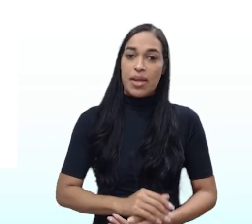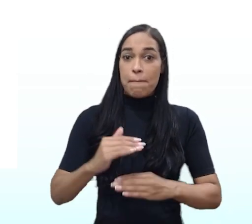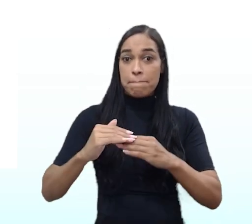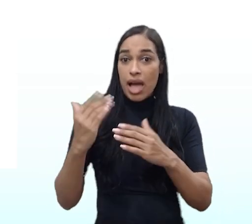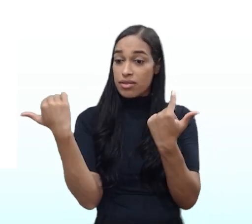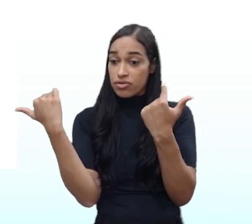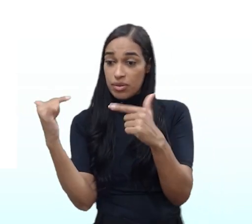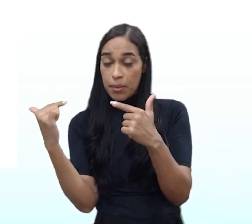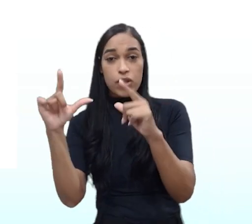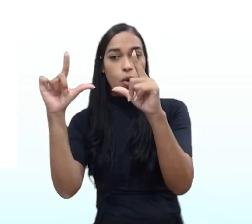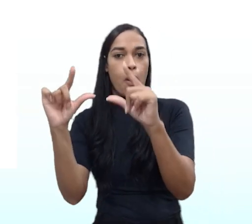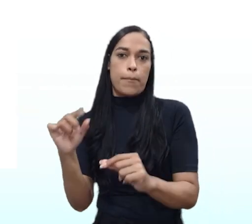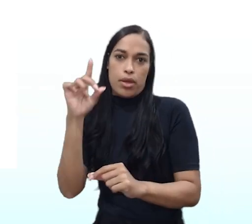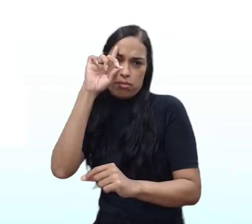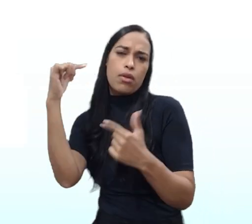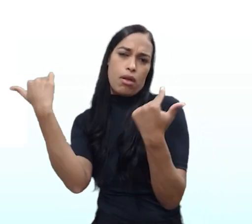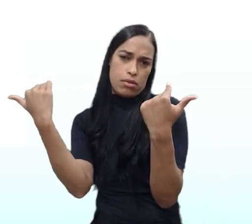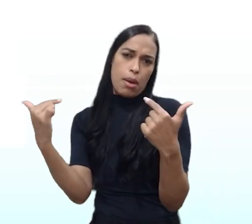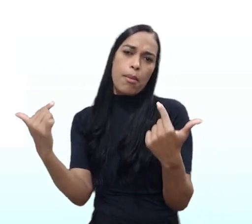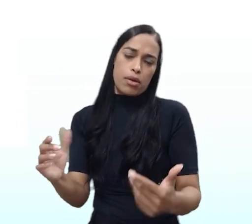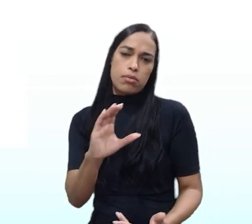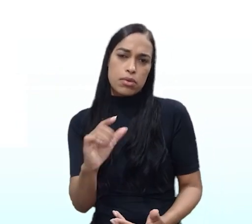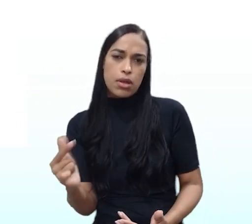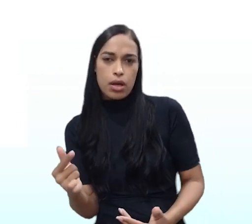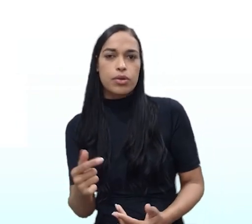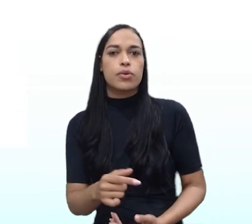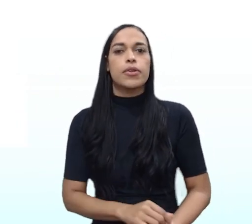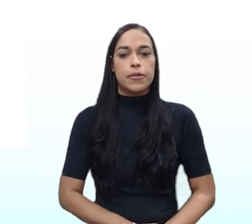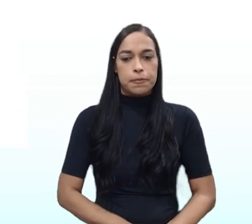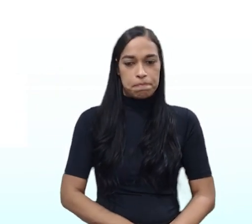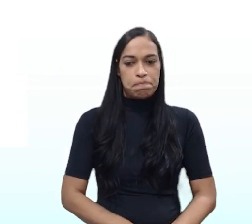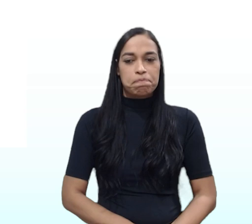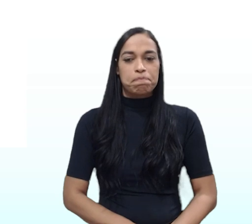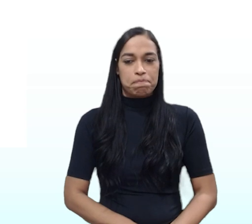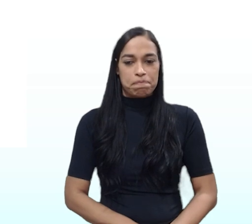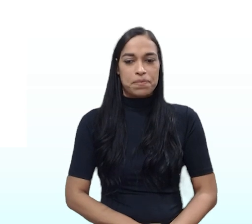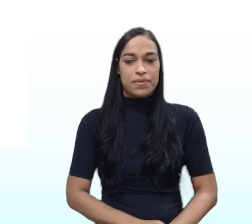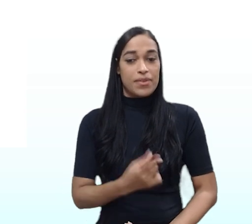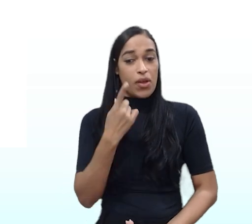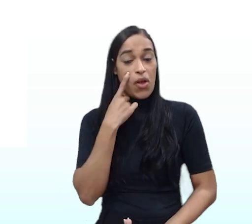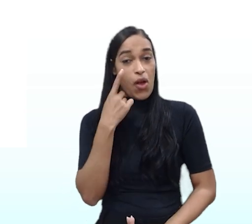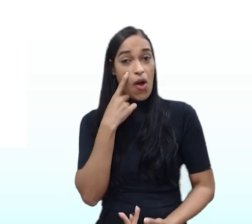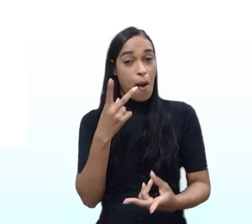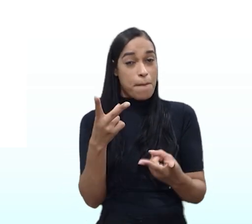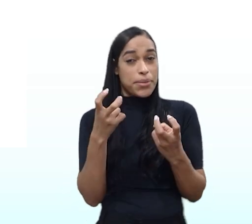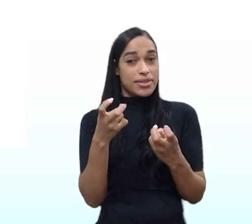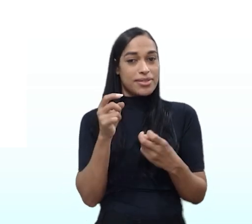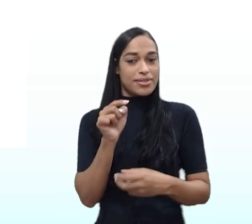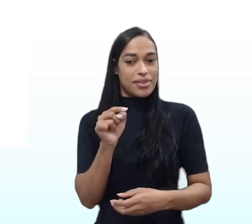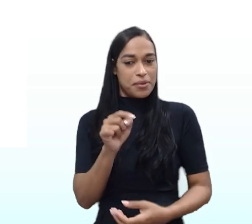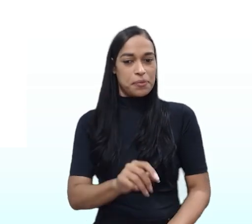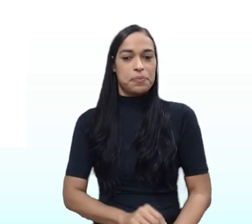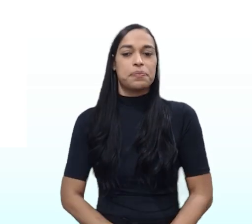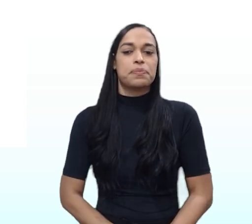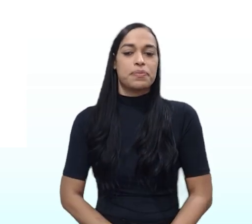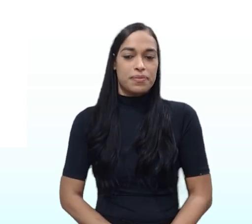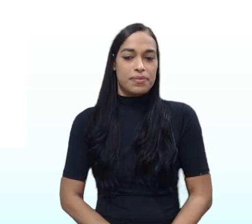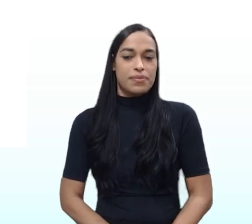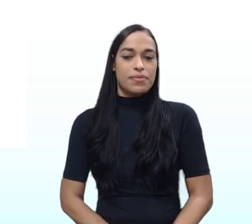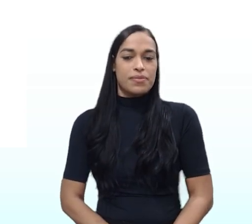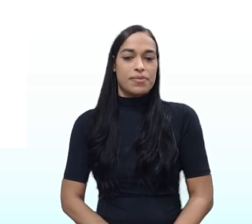Mais operários, menos dias. Então vamos inverter? A animação aí não deu muito boa não, mas veja. Se liga aí